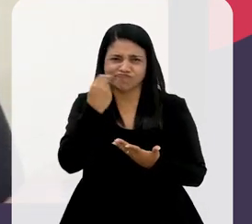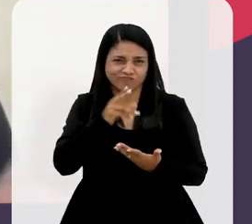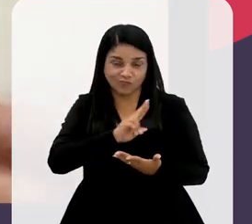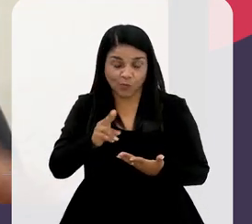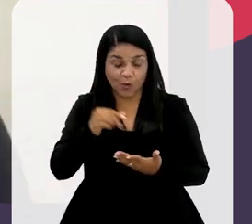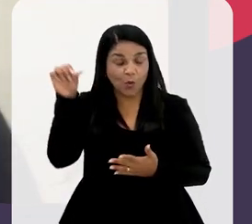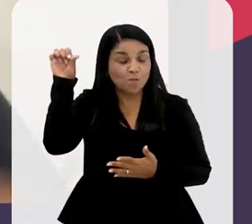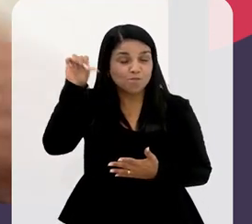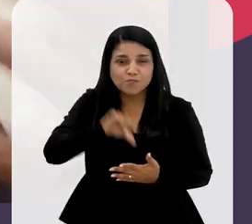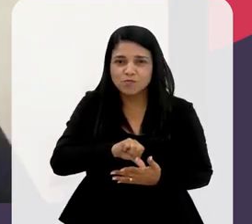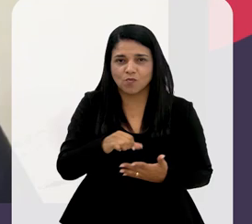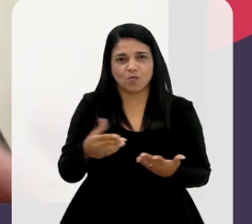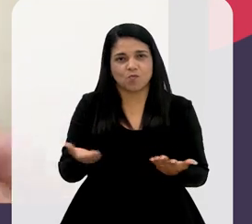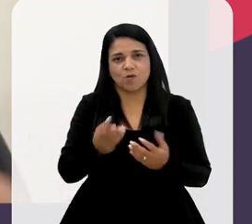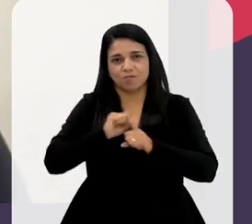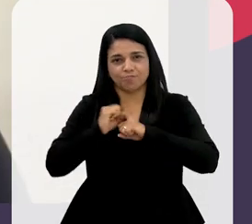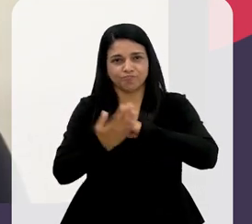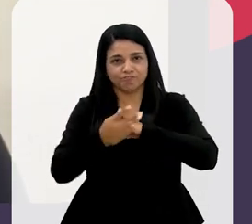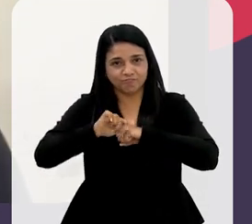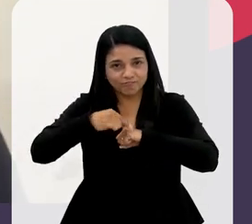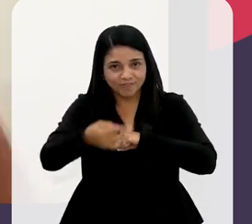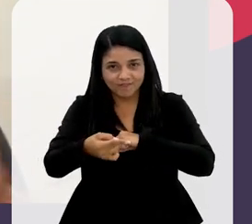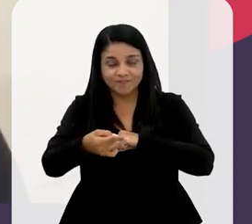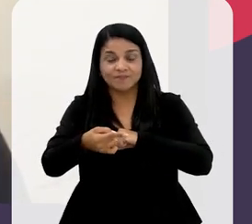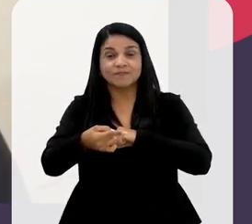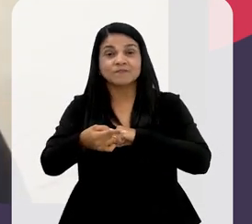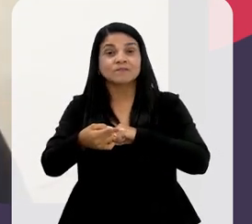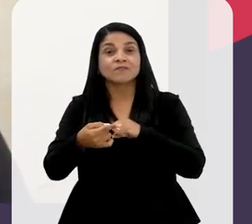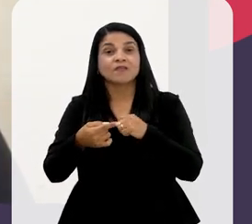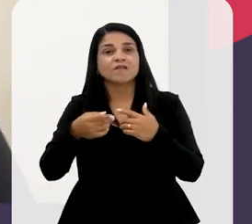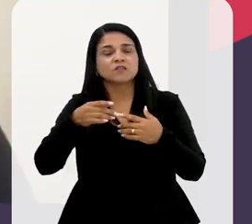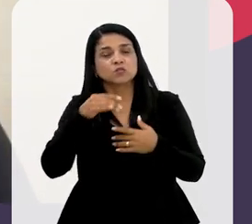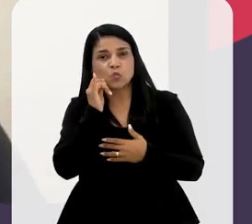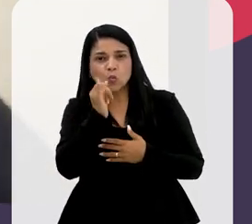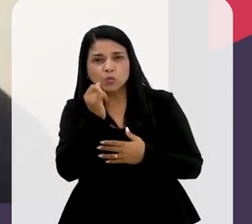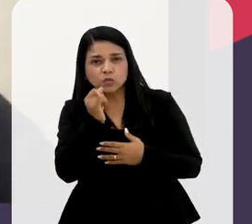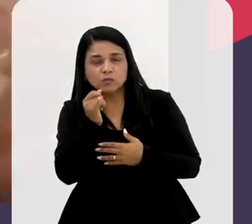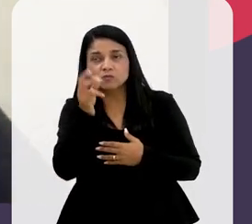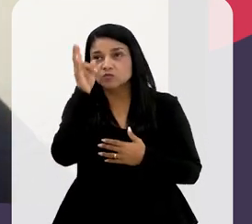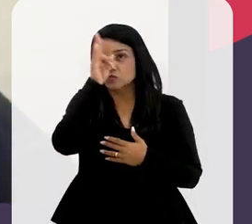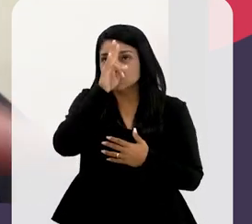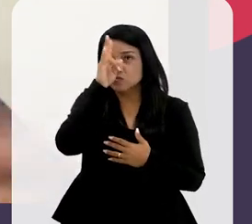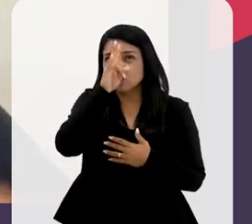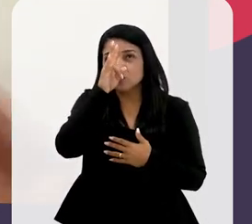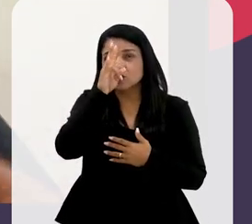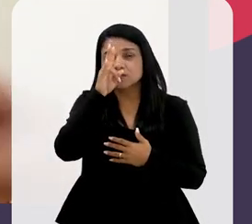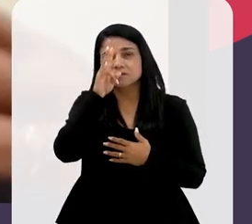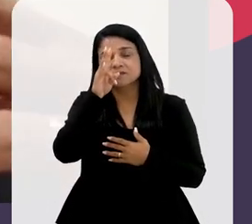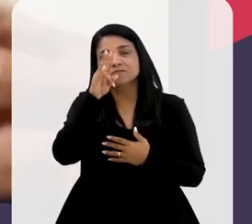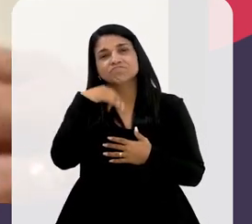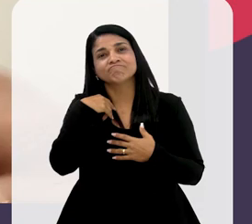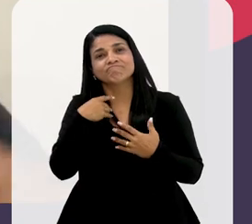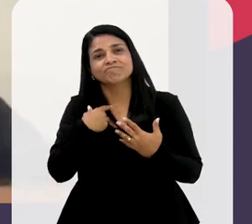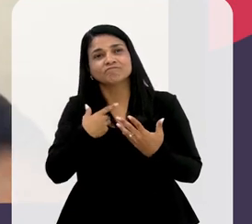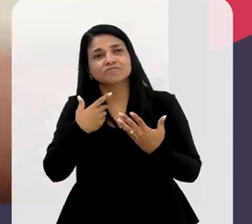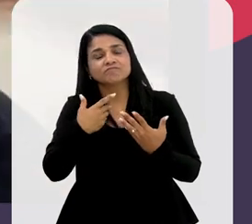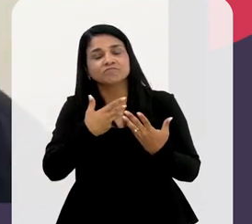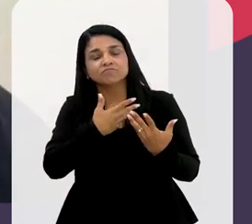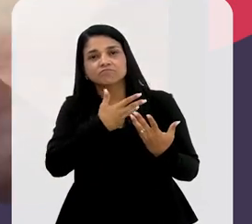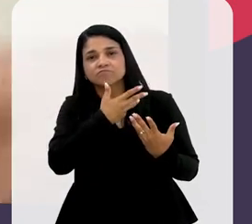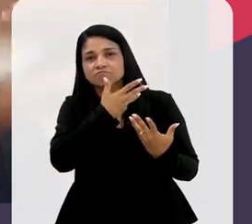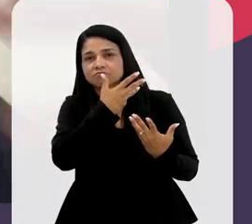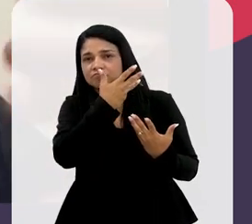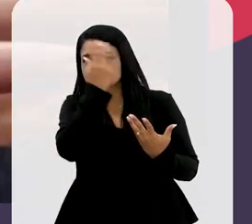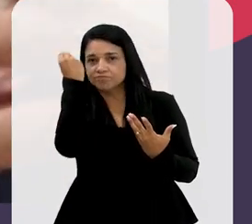nomes. Só que agora piorou ainda mais. Eu percebo que isso piorou. E às vezes eu estou contando aqui alguma história, e ao